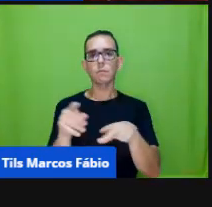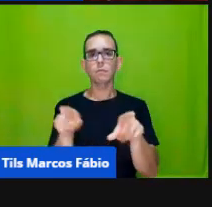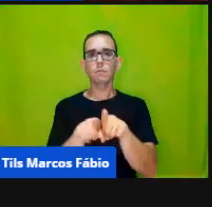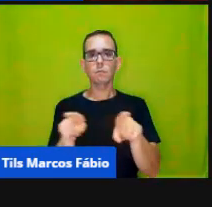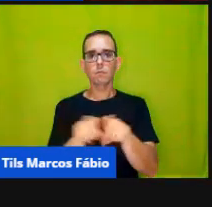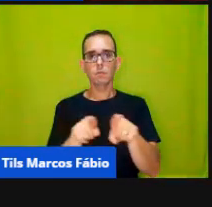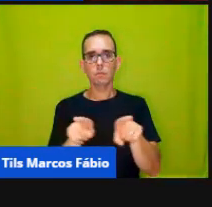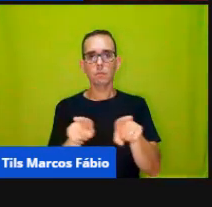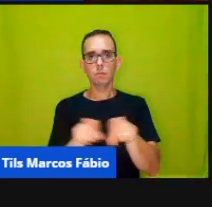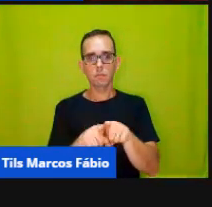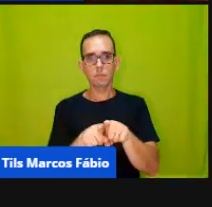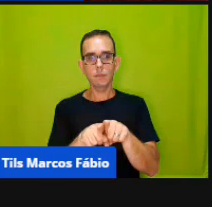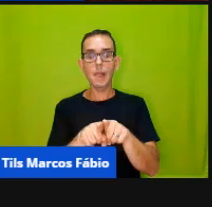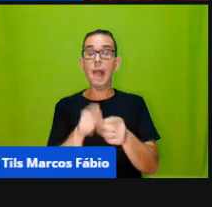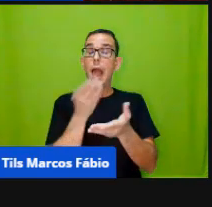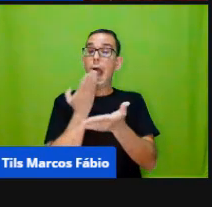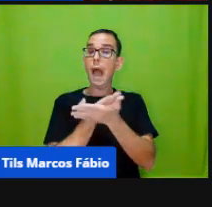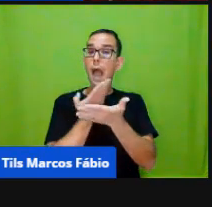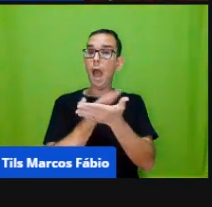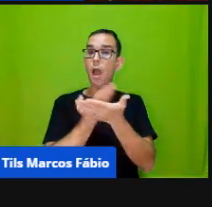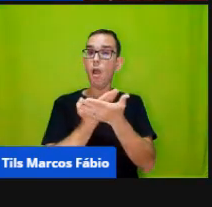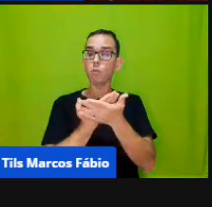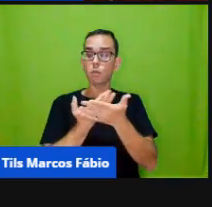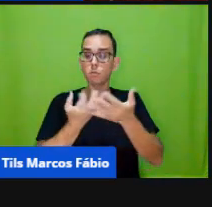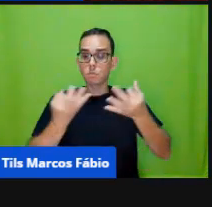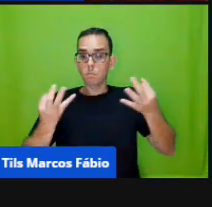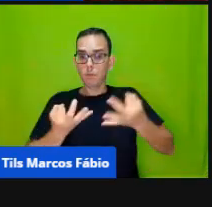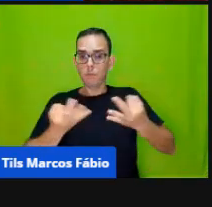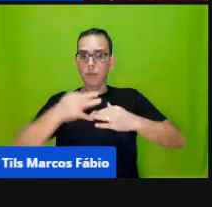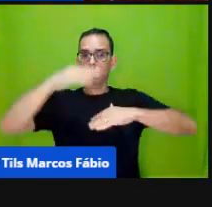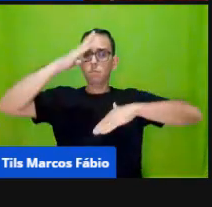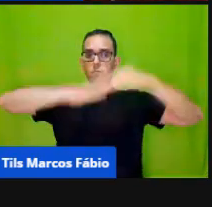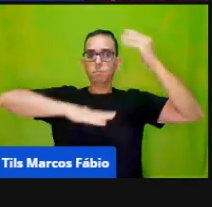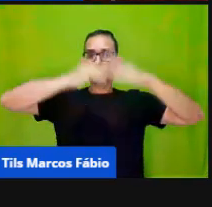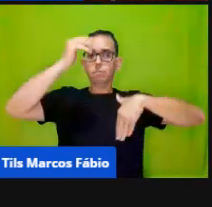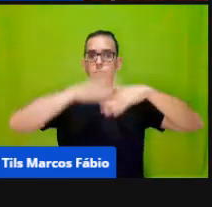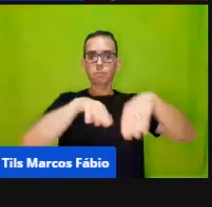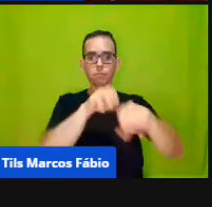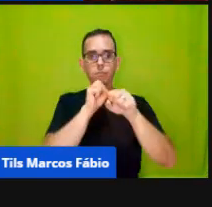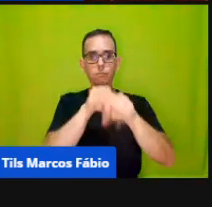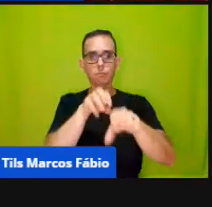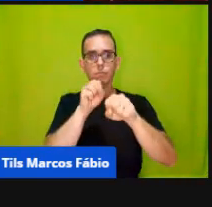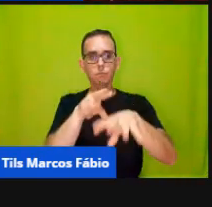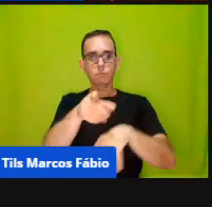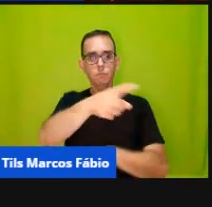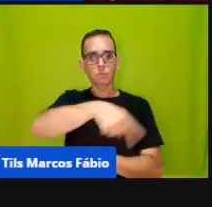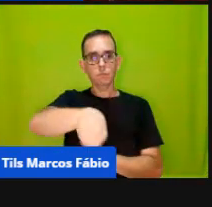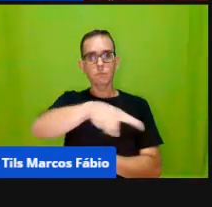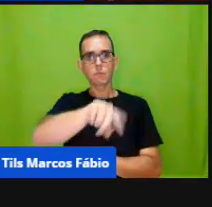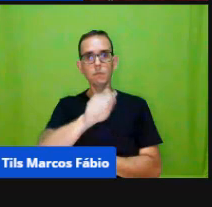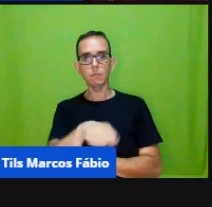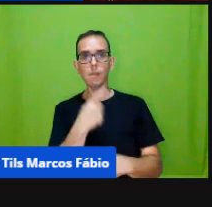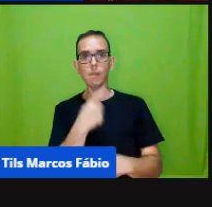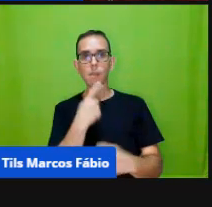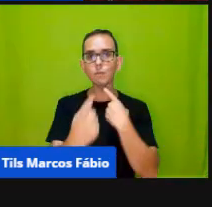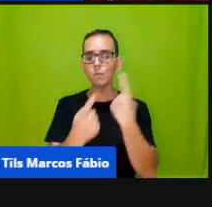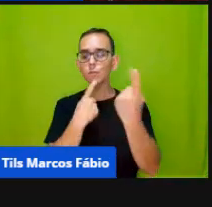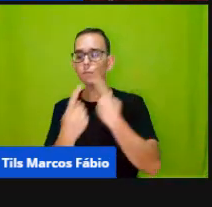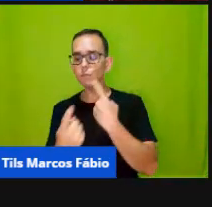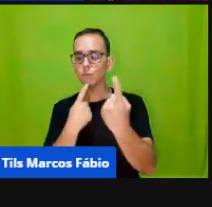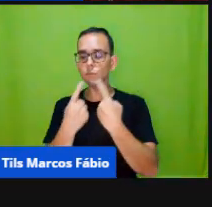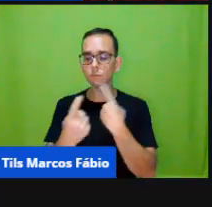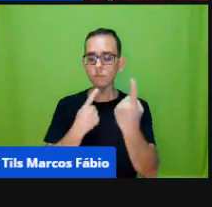de aula de aperfeiçoamento, que a gente aplica aí para os alunos do treinamento. Então, essa discussão